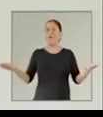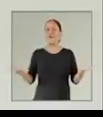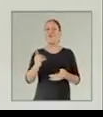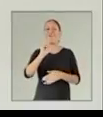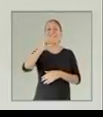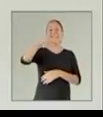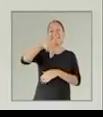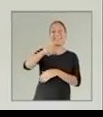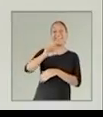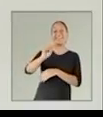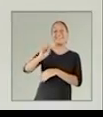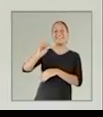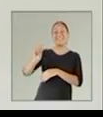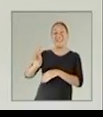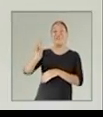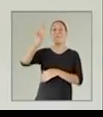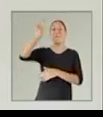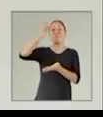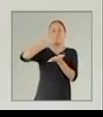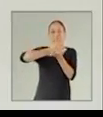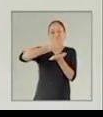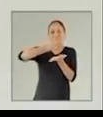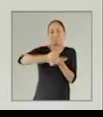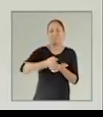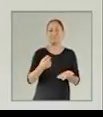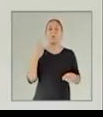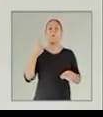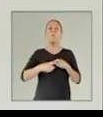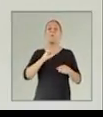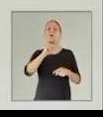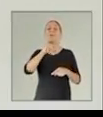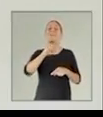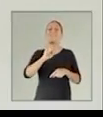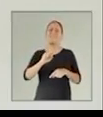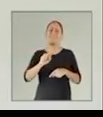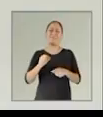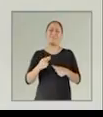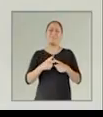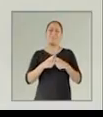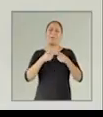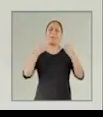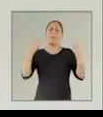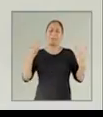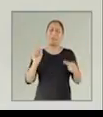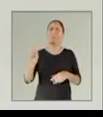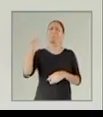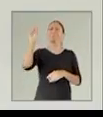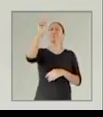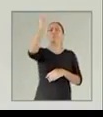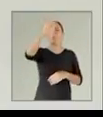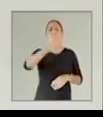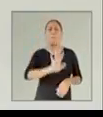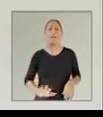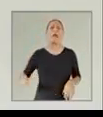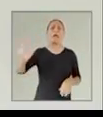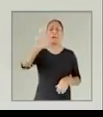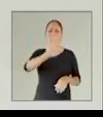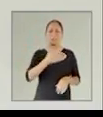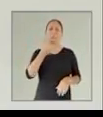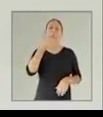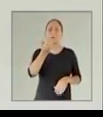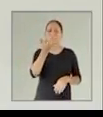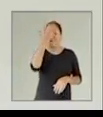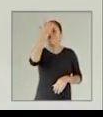O que muda com isso? O INSS possui mais agências próprias espalhadas por todo o Brasil, o que vai melhorar o atendimento